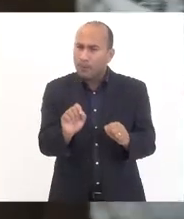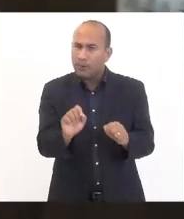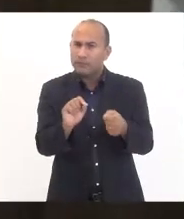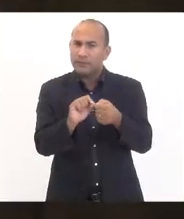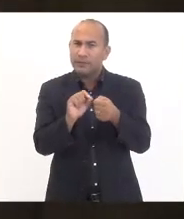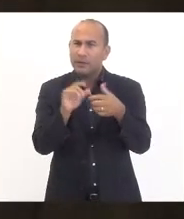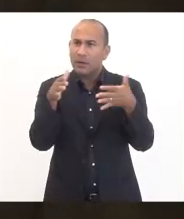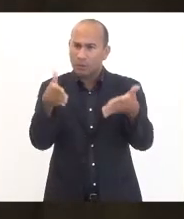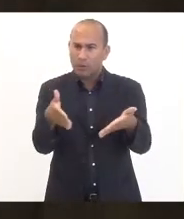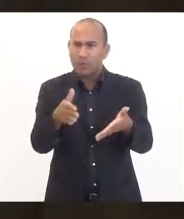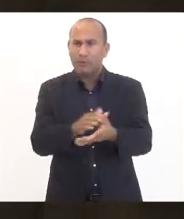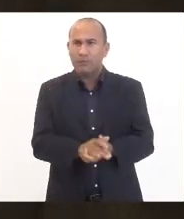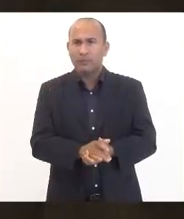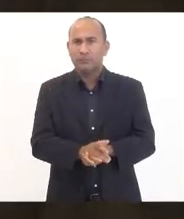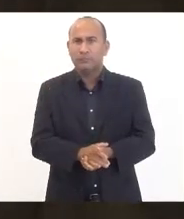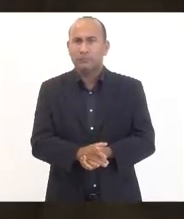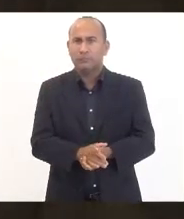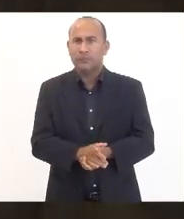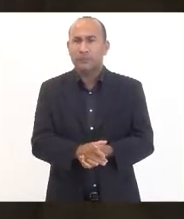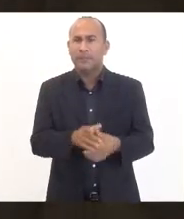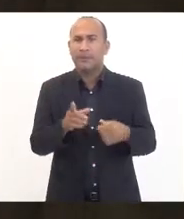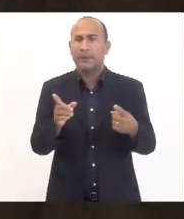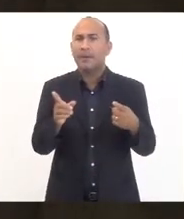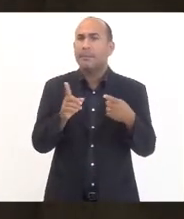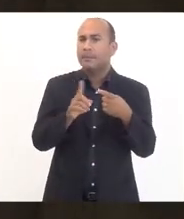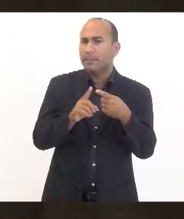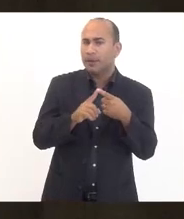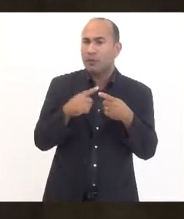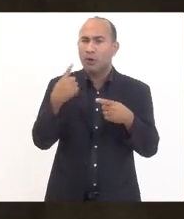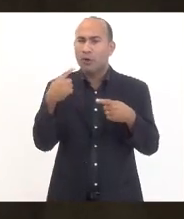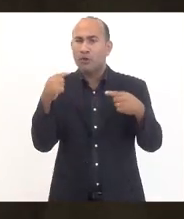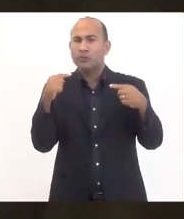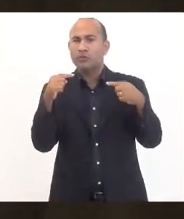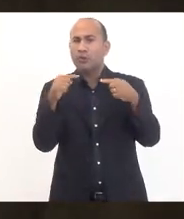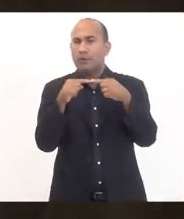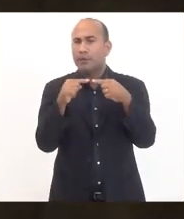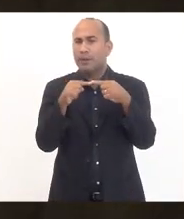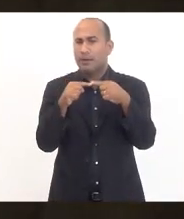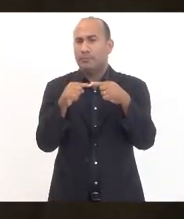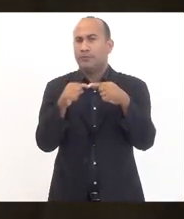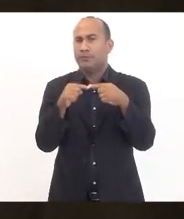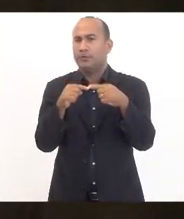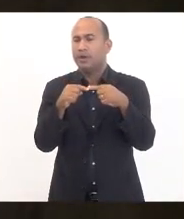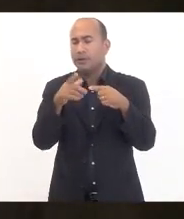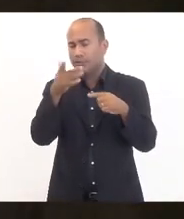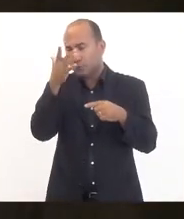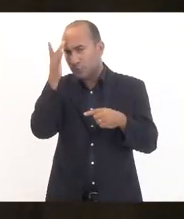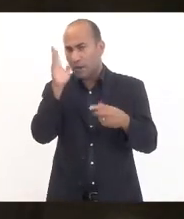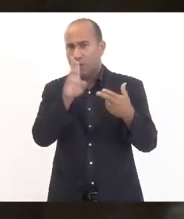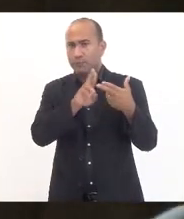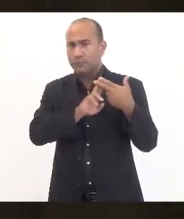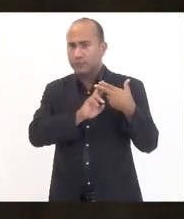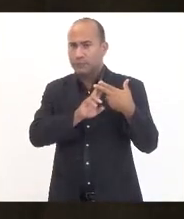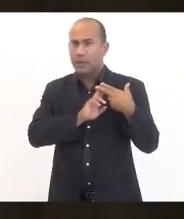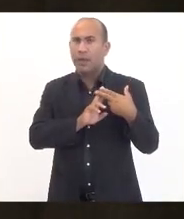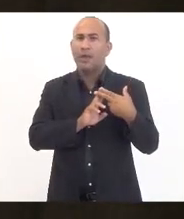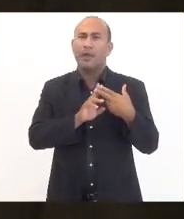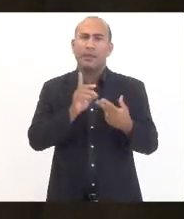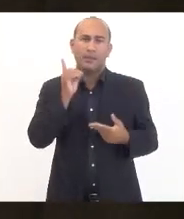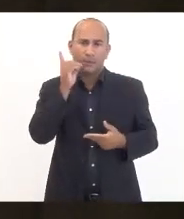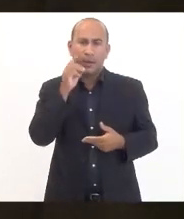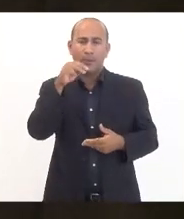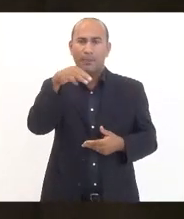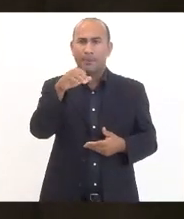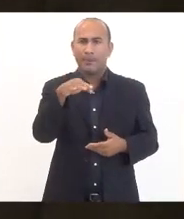Sobre os acordos? Primeiro é que nós chegamos a um acordo com o autor, os autores, deputado delegado Carlos Augusto, deputada